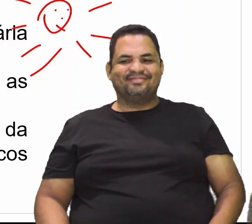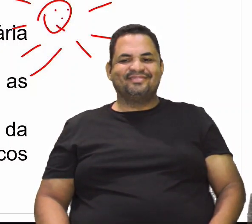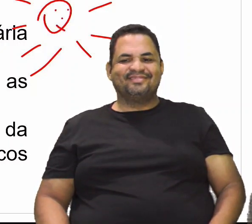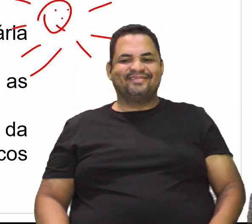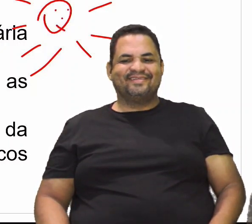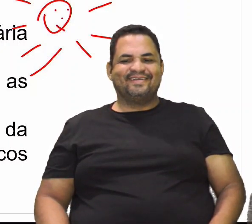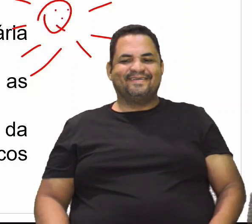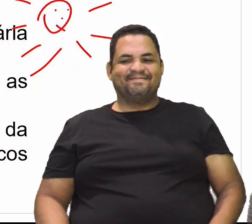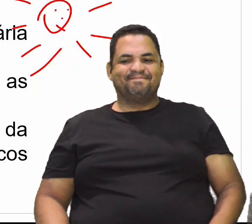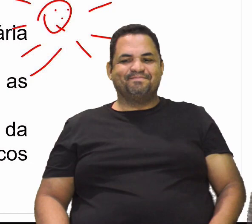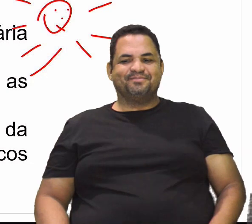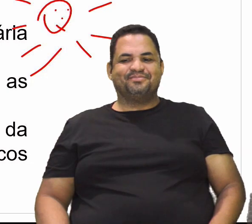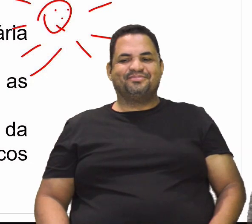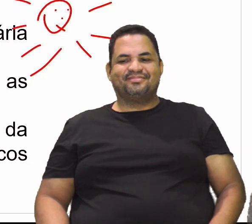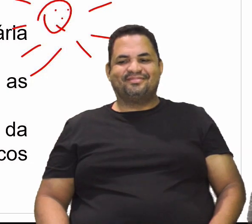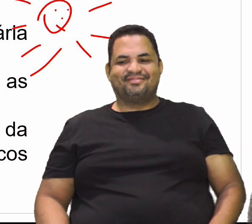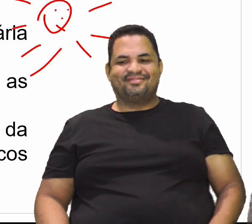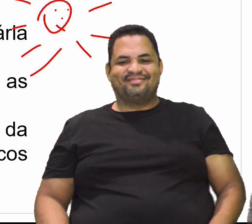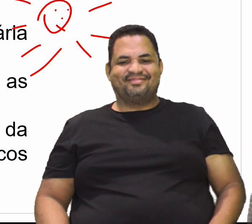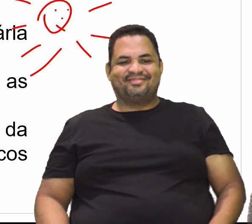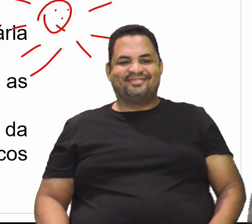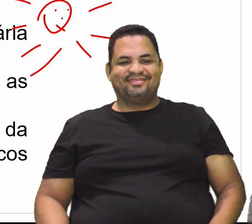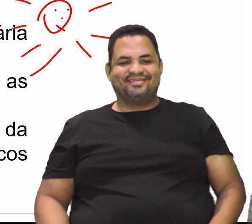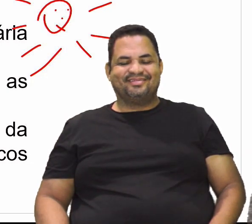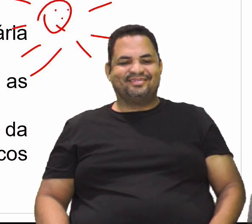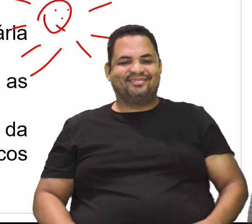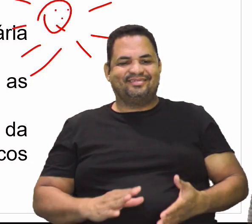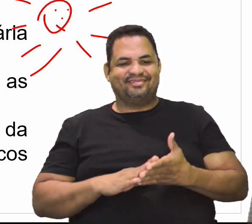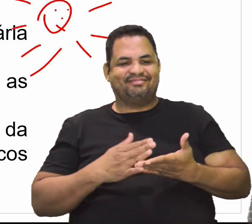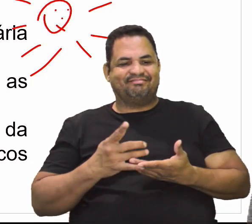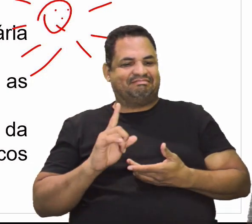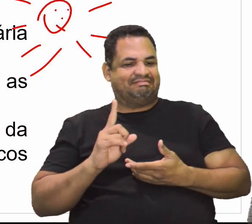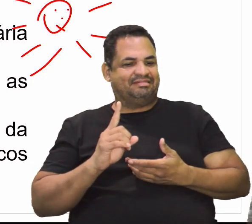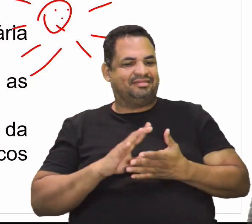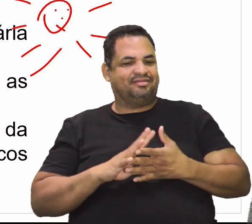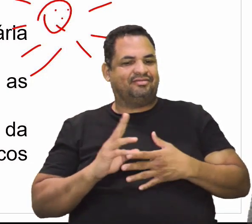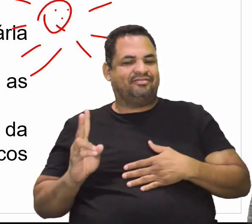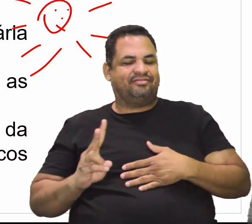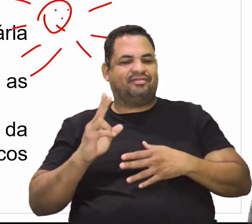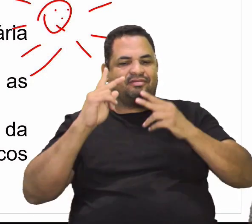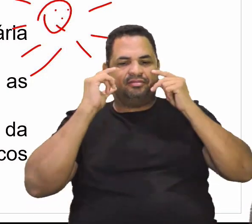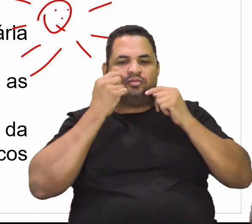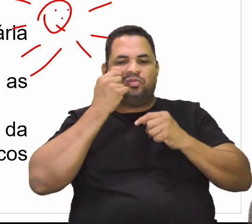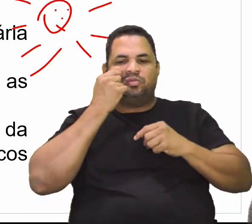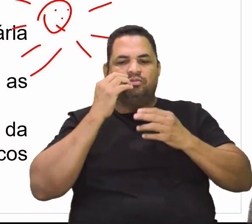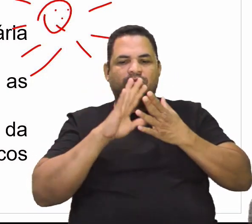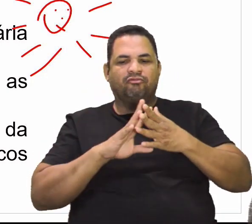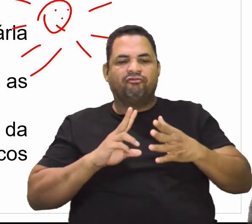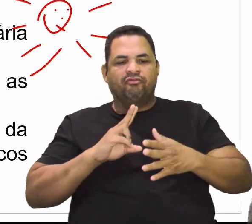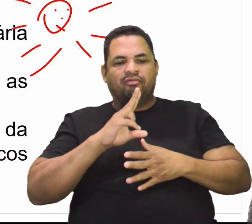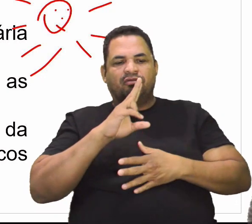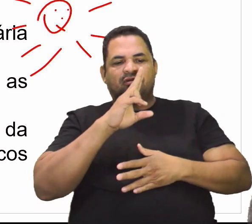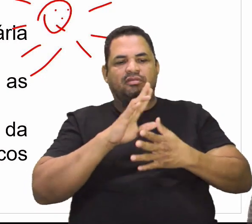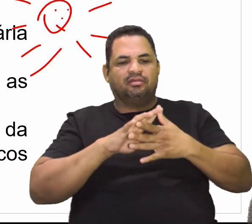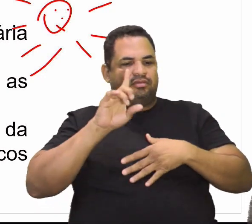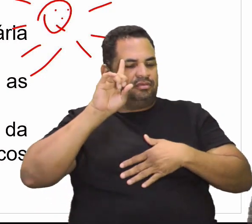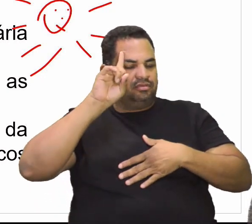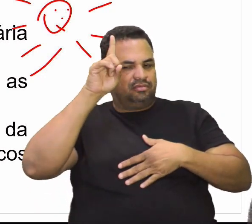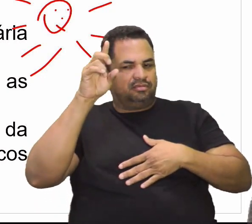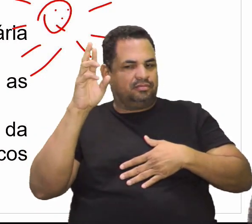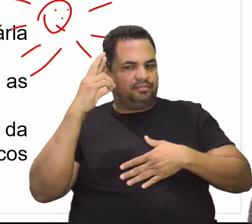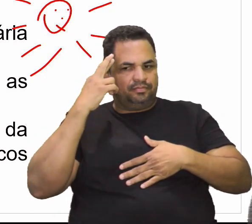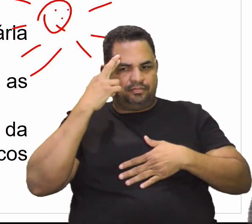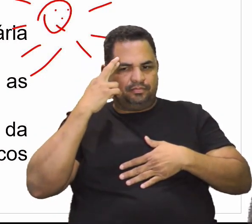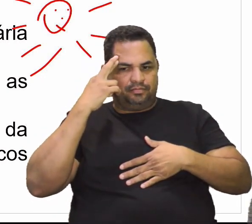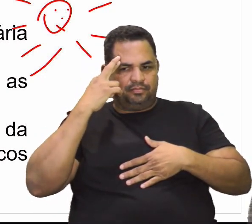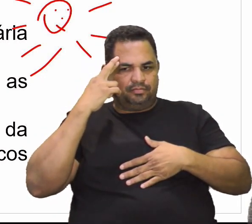Sol. Negar os valores humanistas, fortalecendo assim as